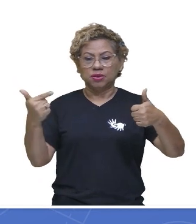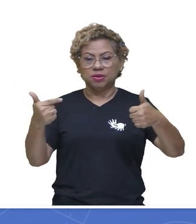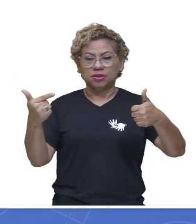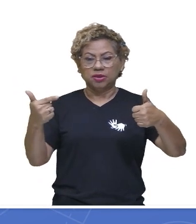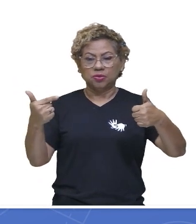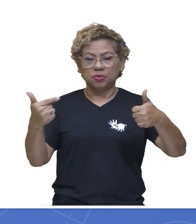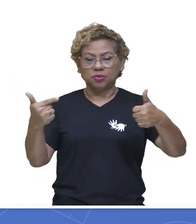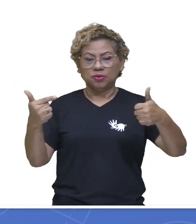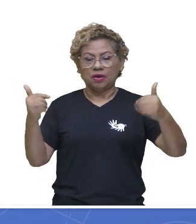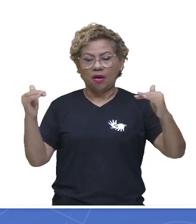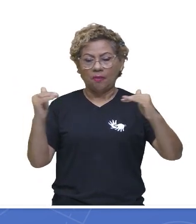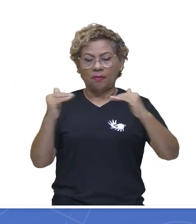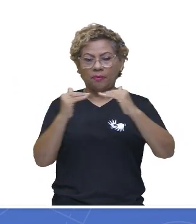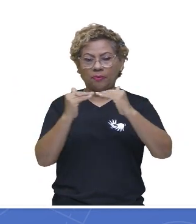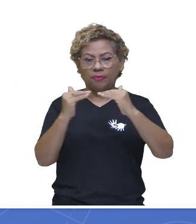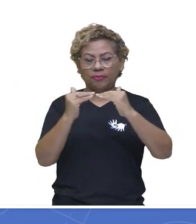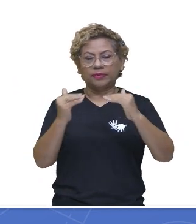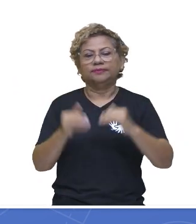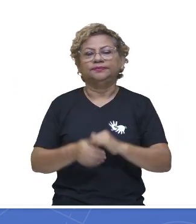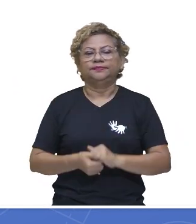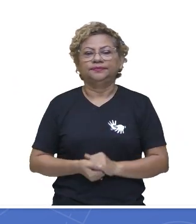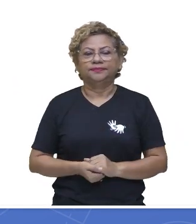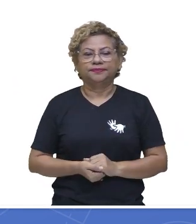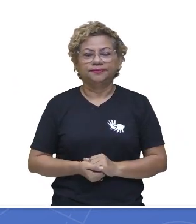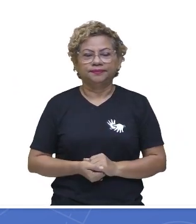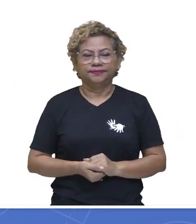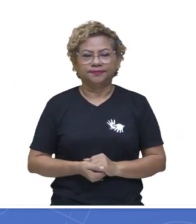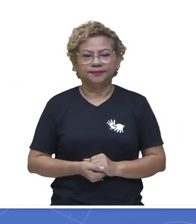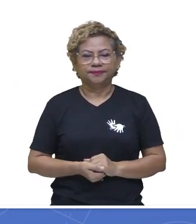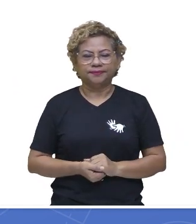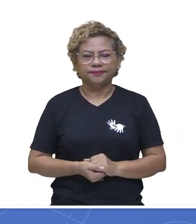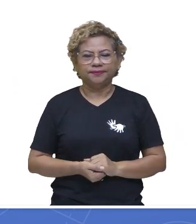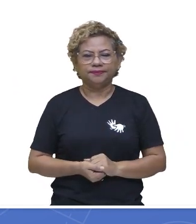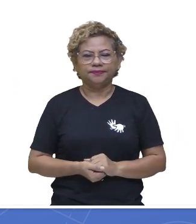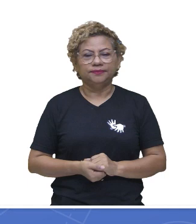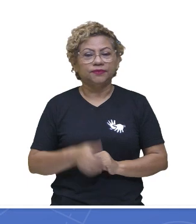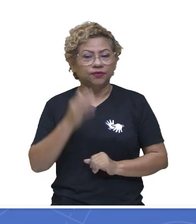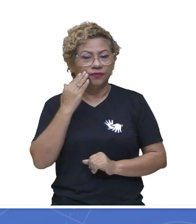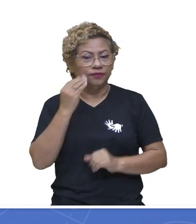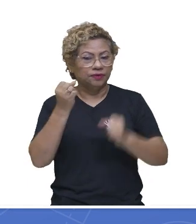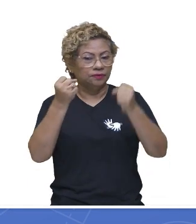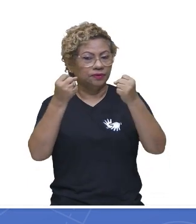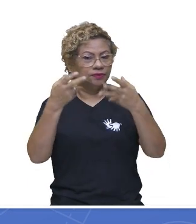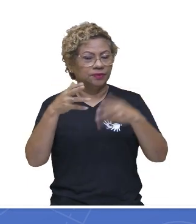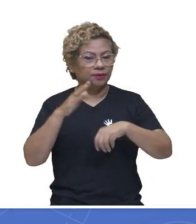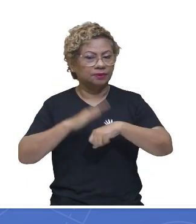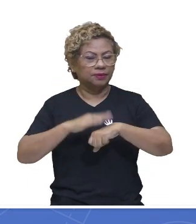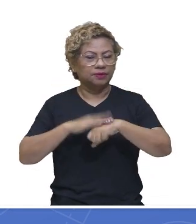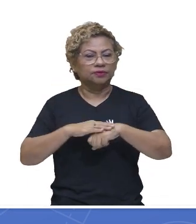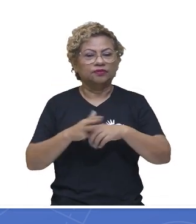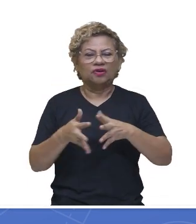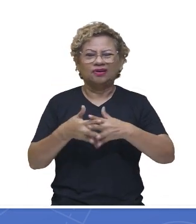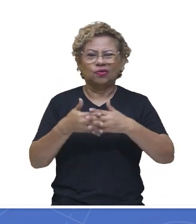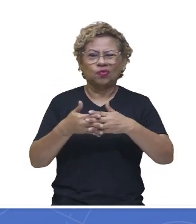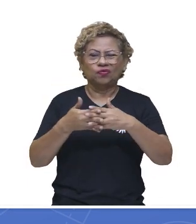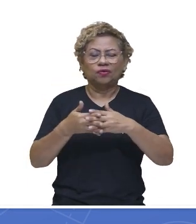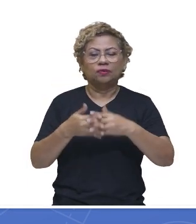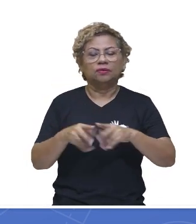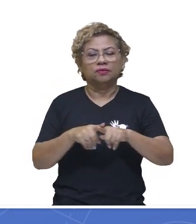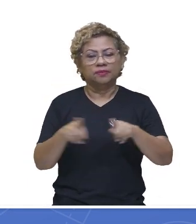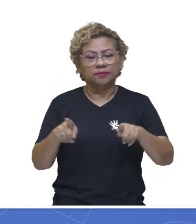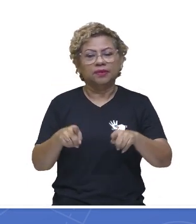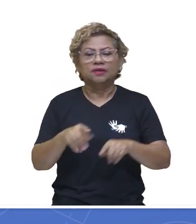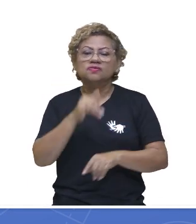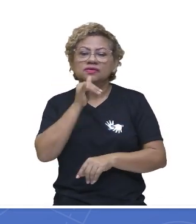de colunas da segunda matriz. Calma que eu vou explicar. Ficou um pouquinho confuso, mas com os exemplos aqui